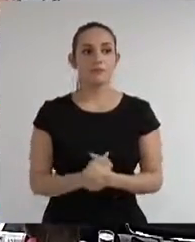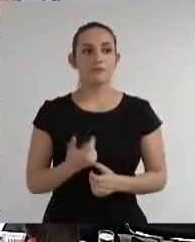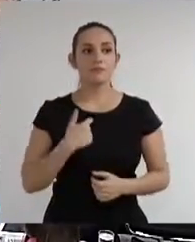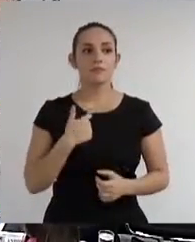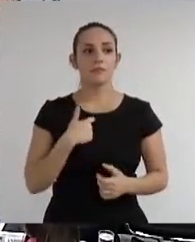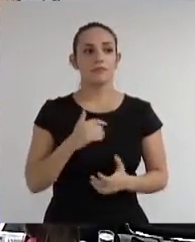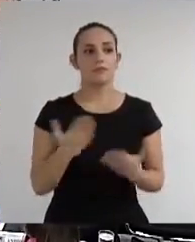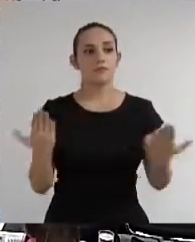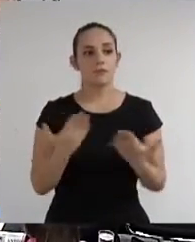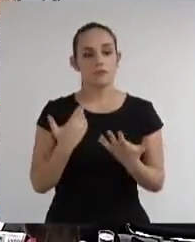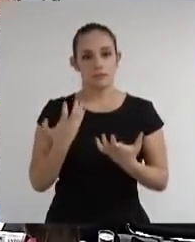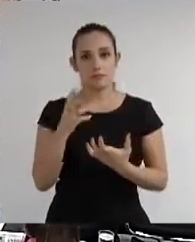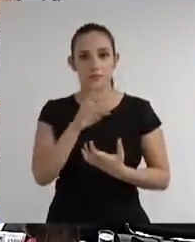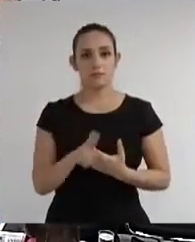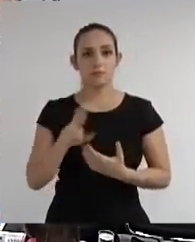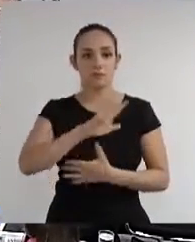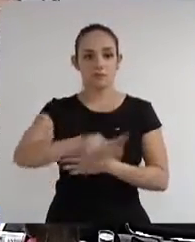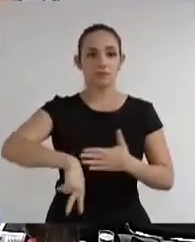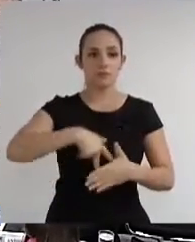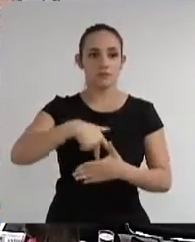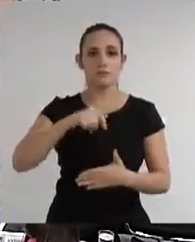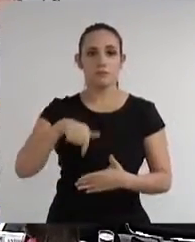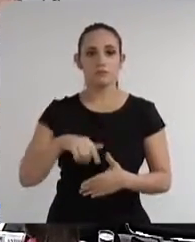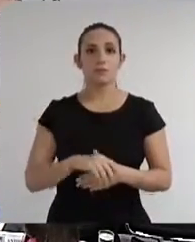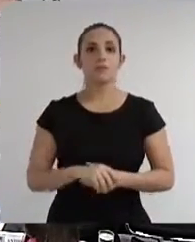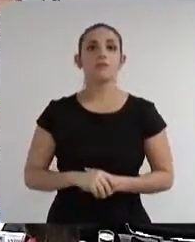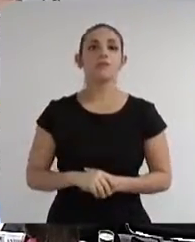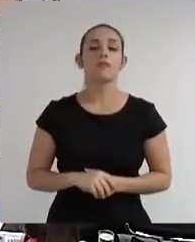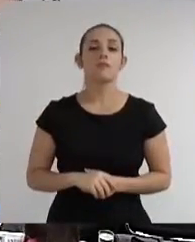eu venho usar essa tribuna nesta manhã.